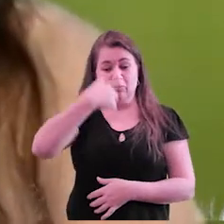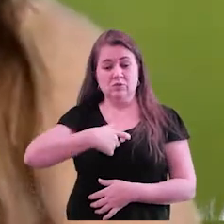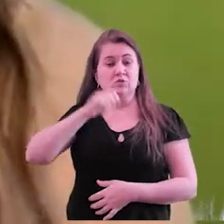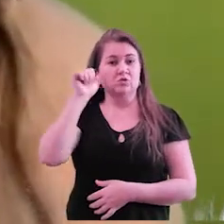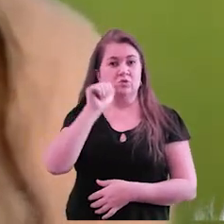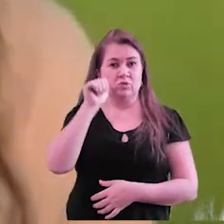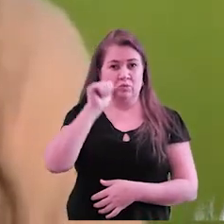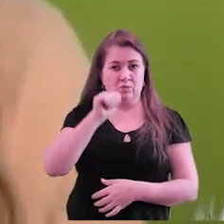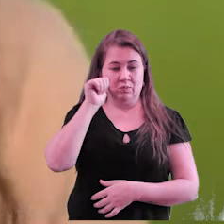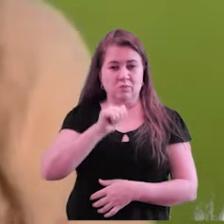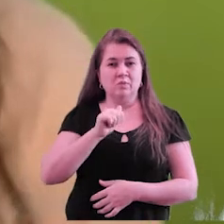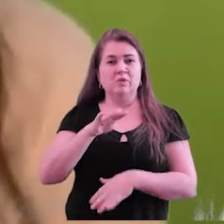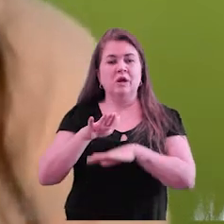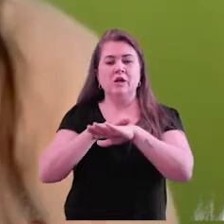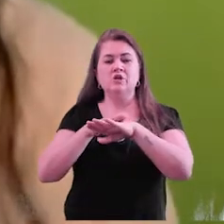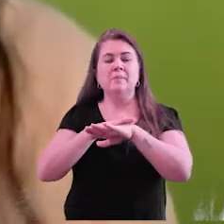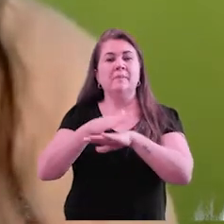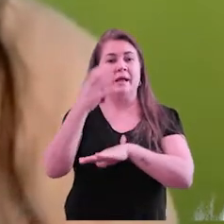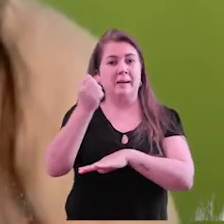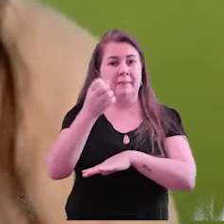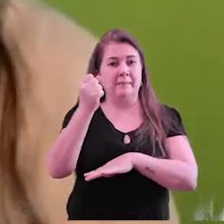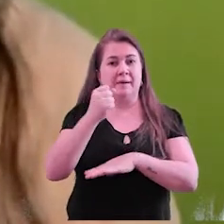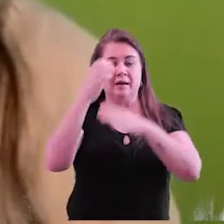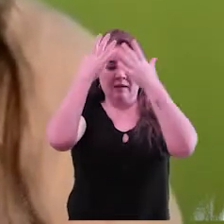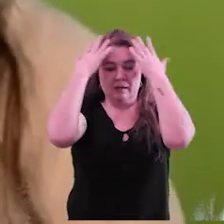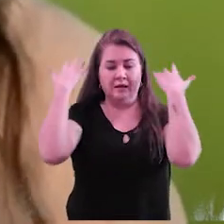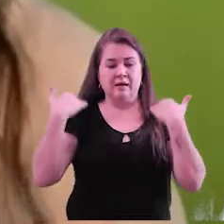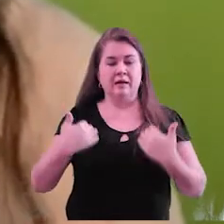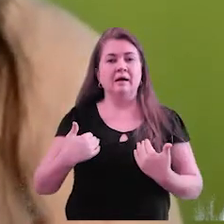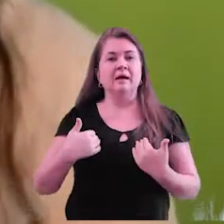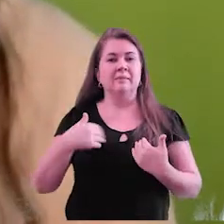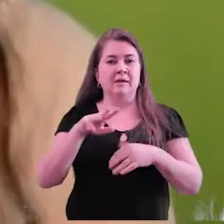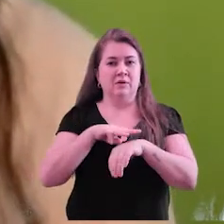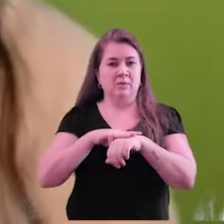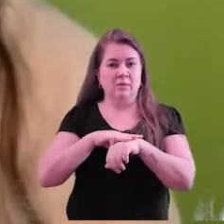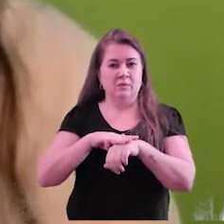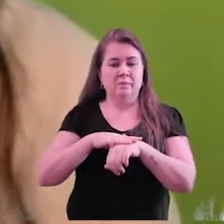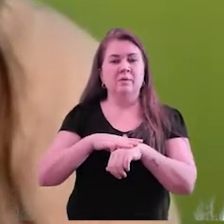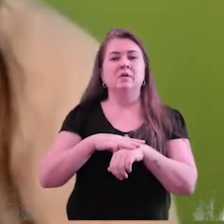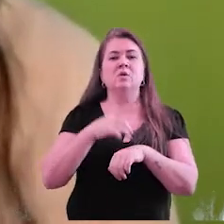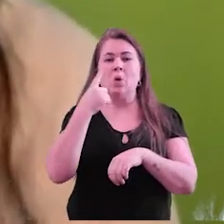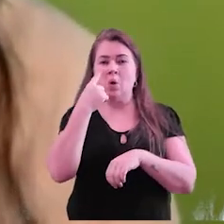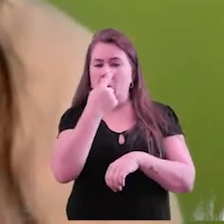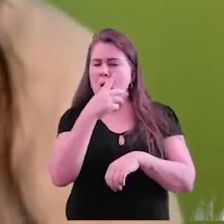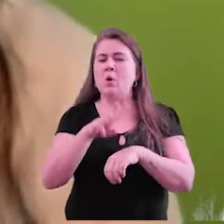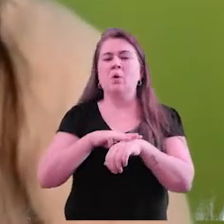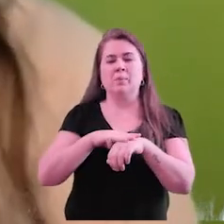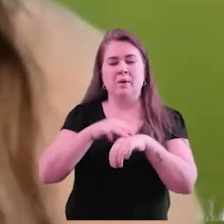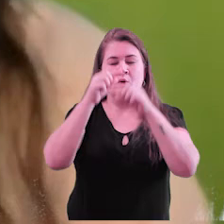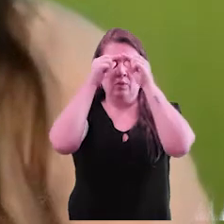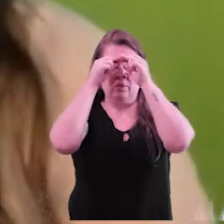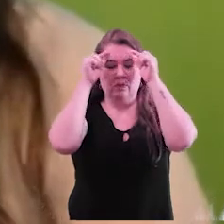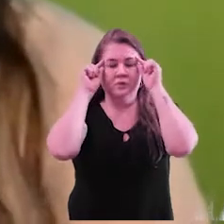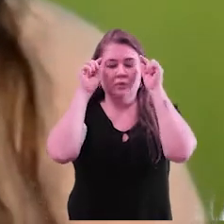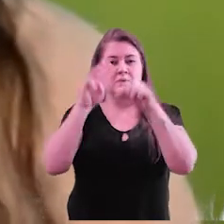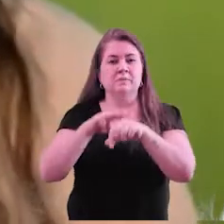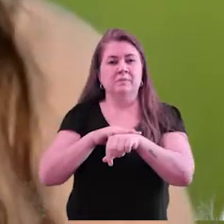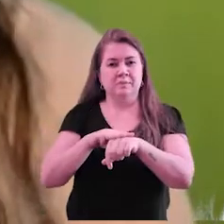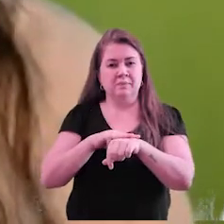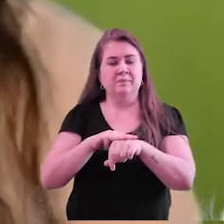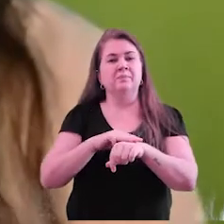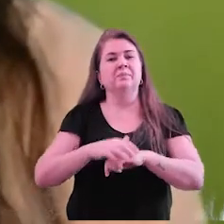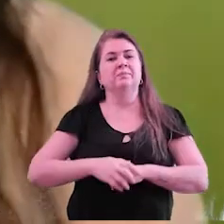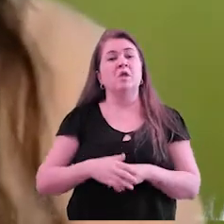castanhos, olhos castanhos, sobrancelhas castanhas, e hoje eu estou vestindo uma blusa rosa, usando um